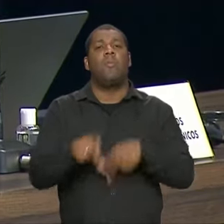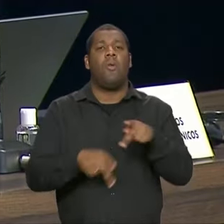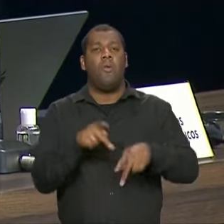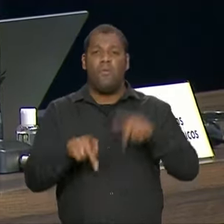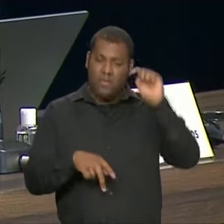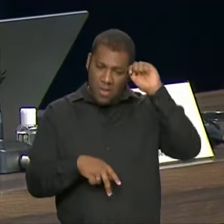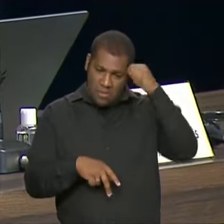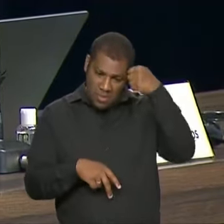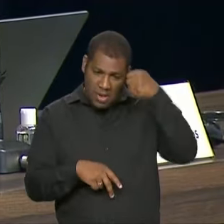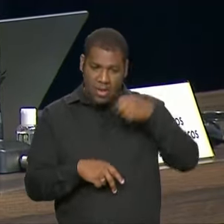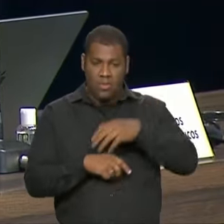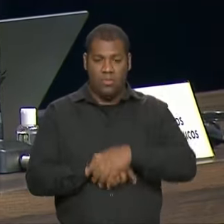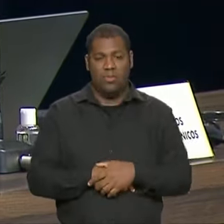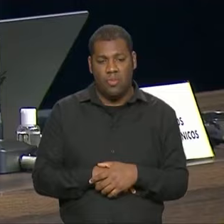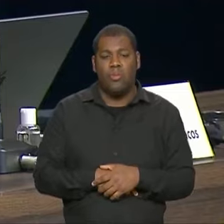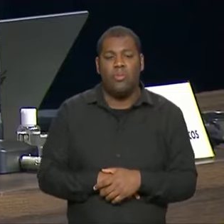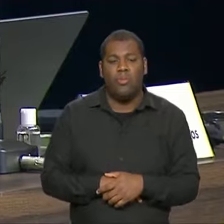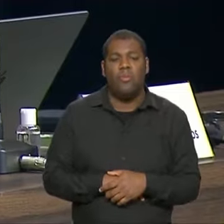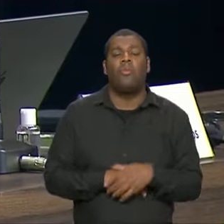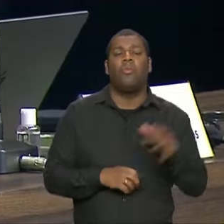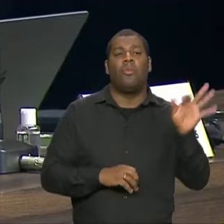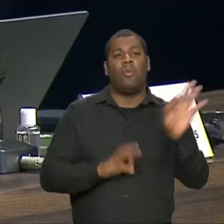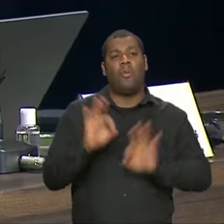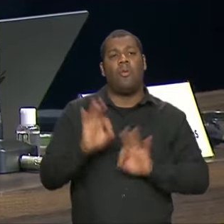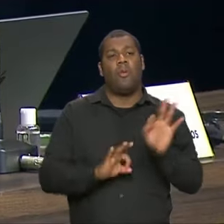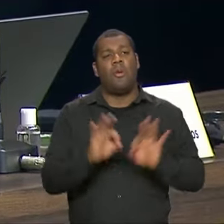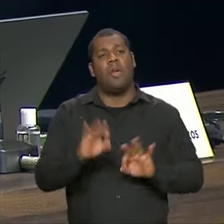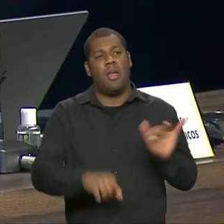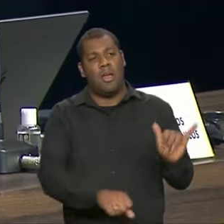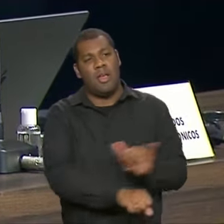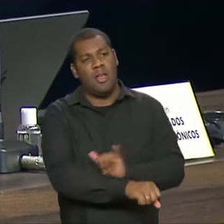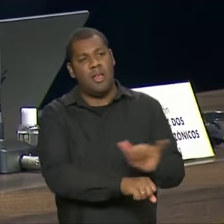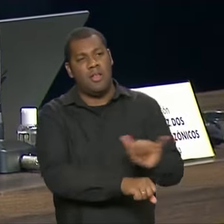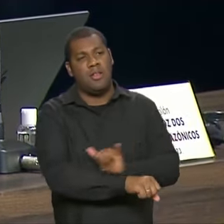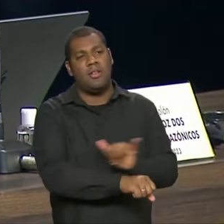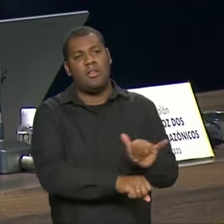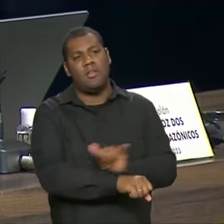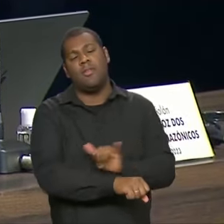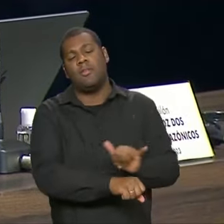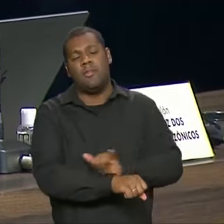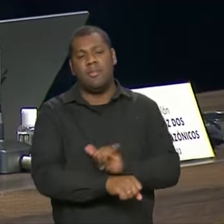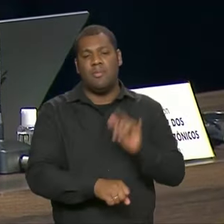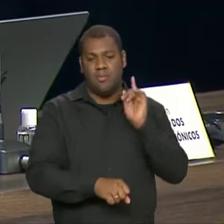devemos criar esse mecanismo para dar continuidade ao que se decide,